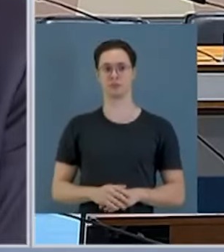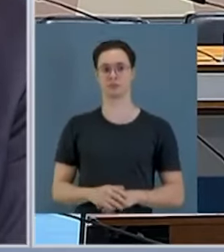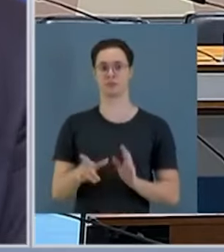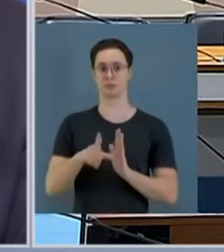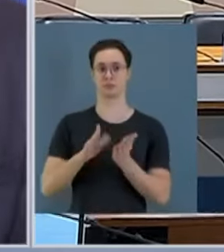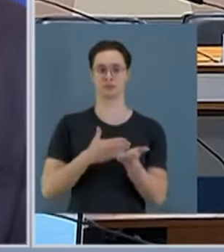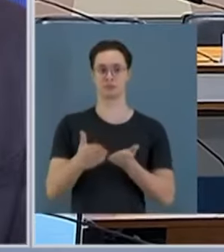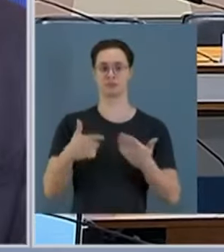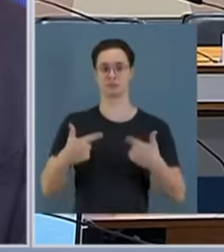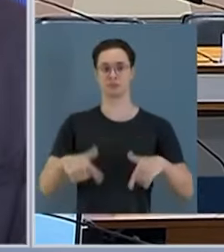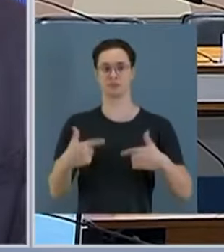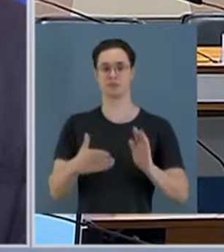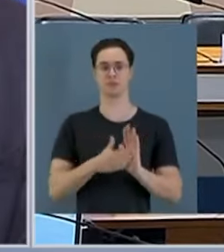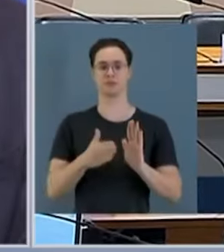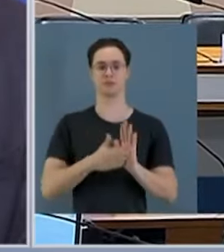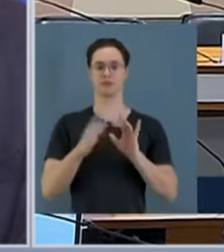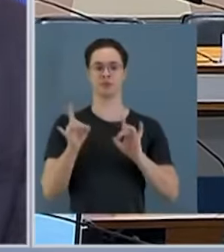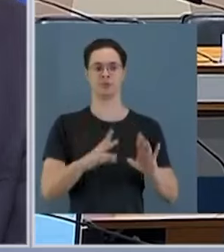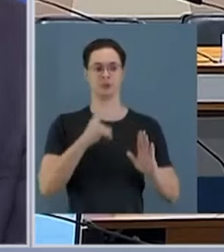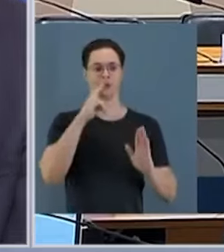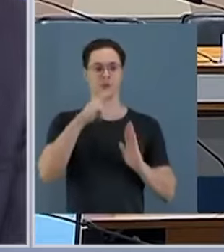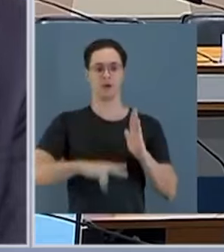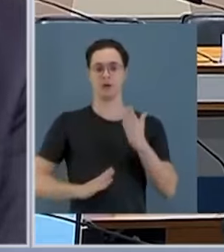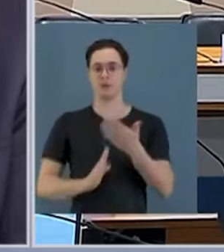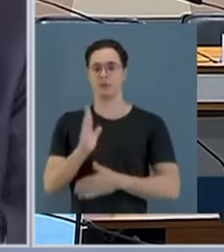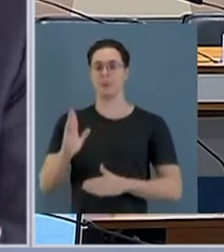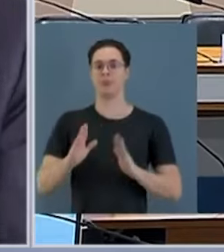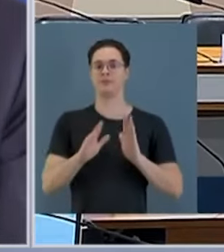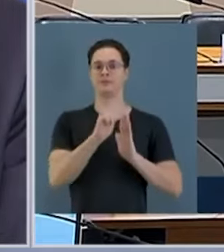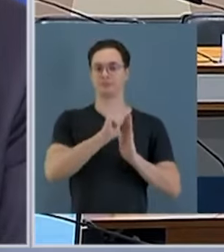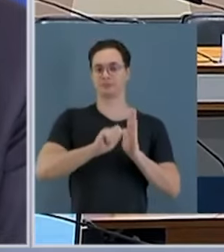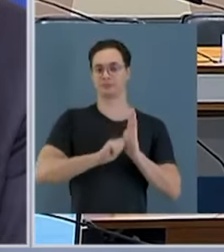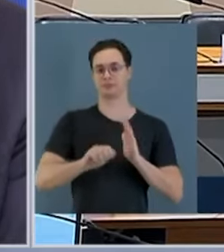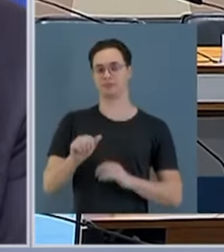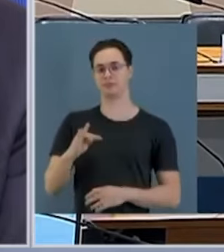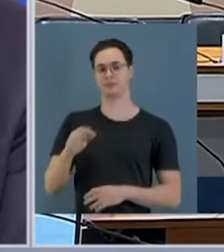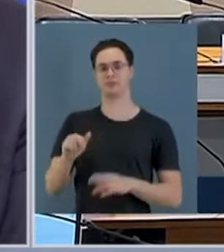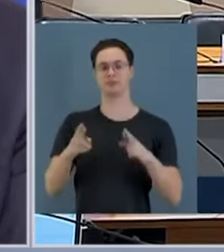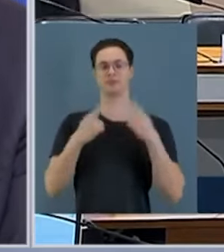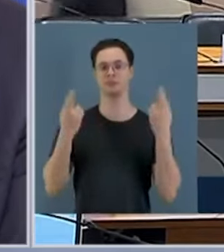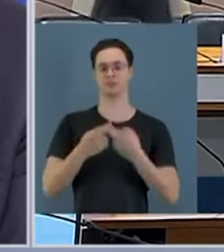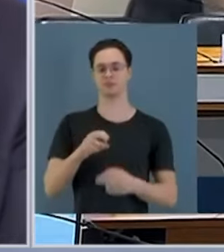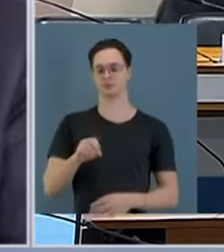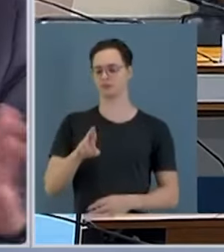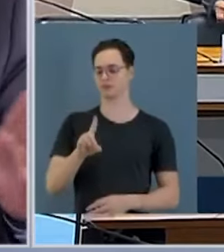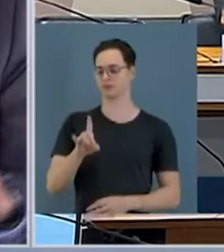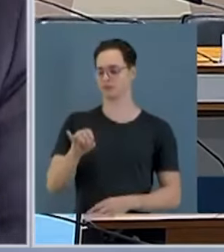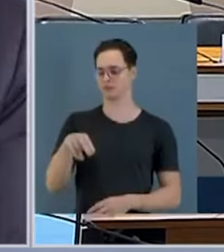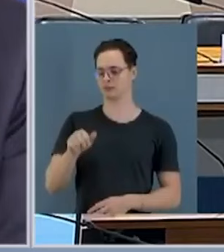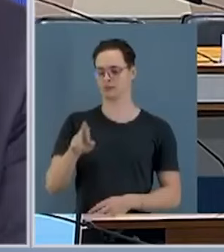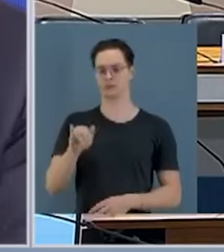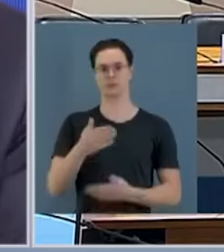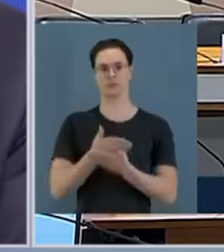columb é o grande fiador da candidatura de Rodrigo Pacheco Rodrigo Pacheco assume a presidência do Senado